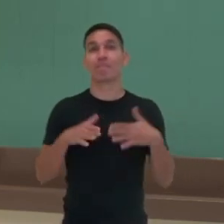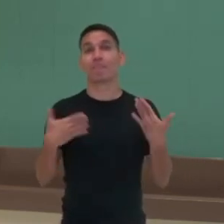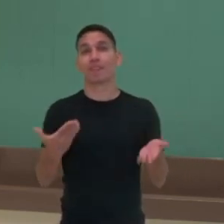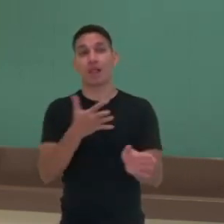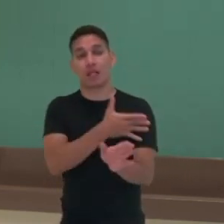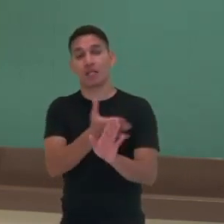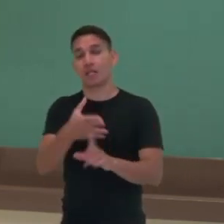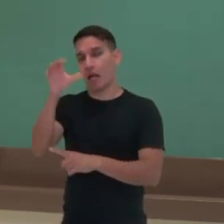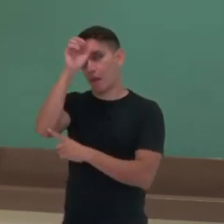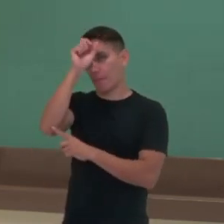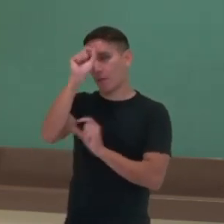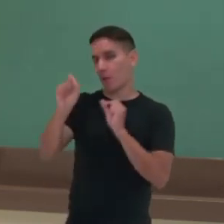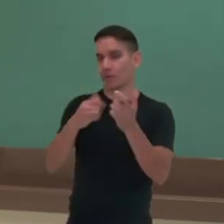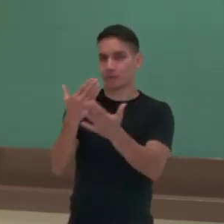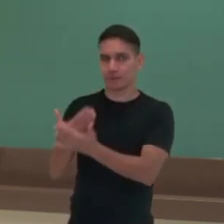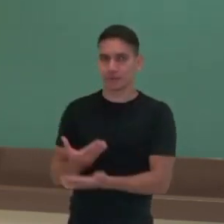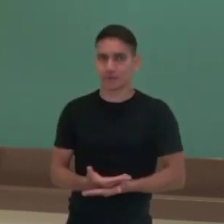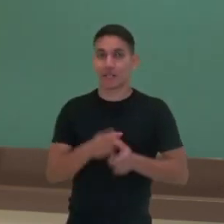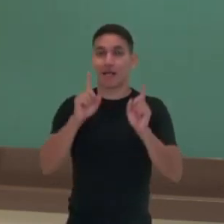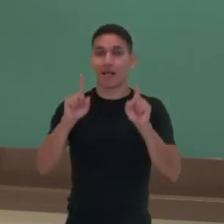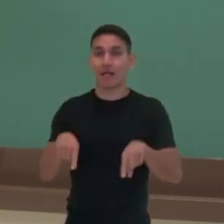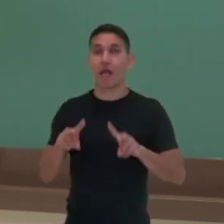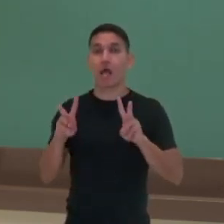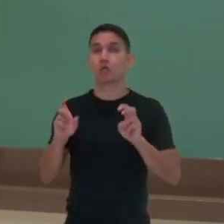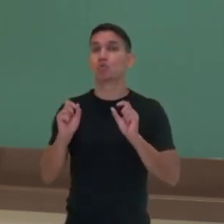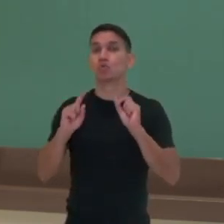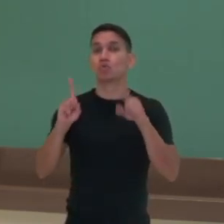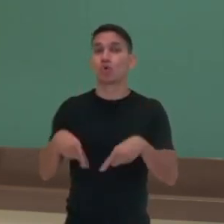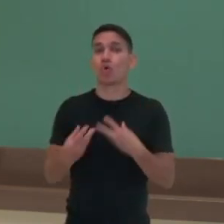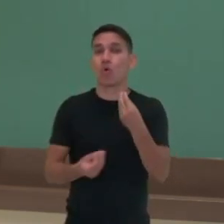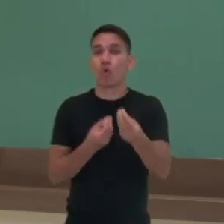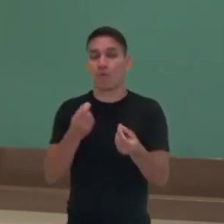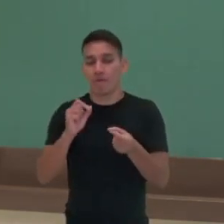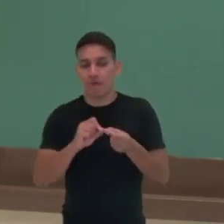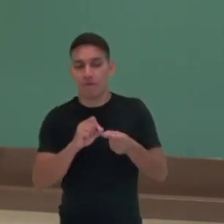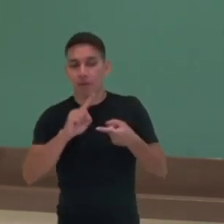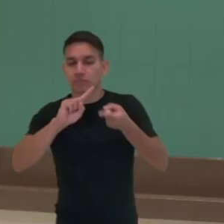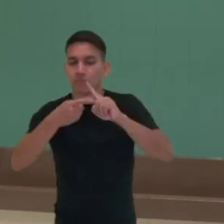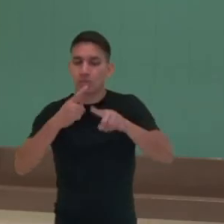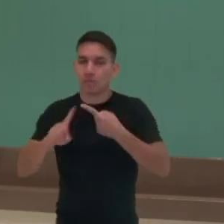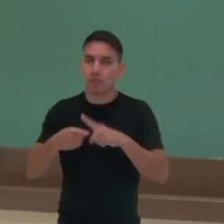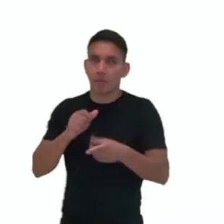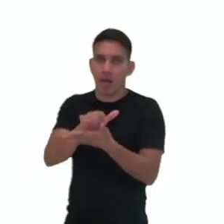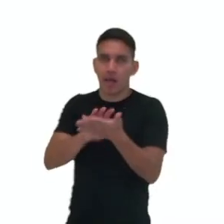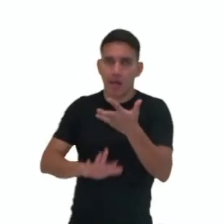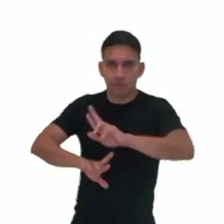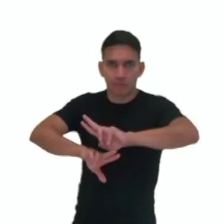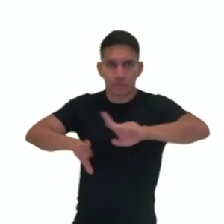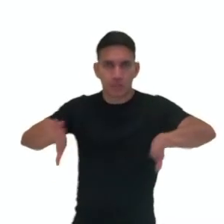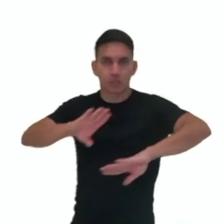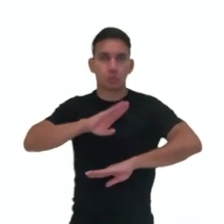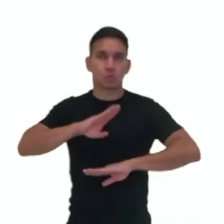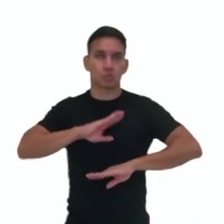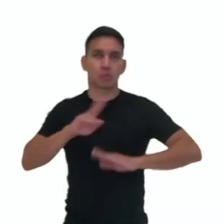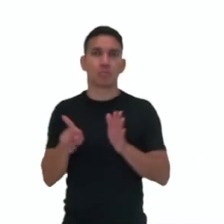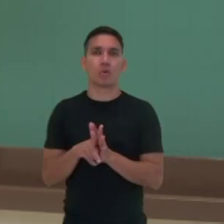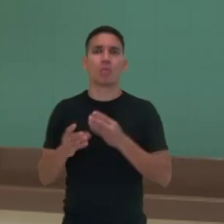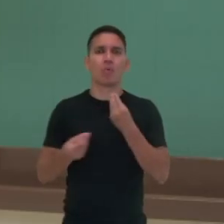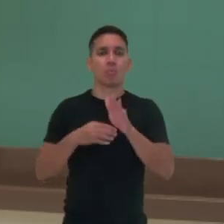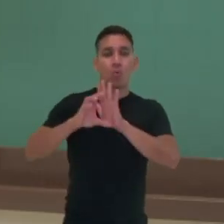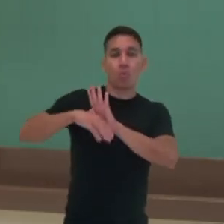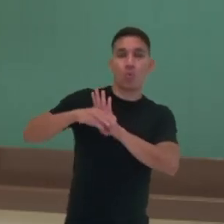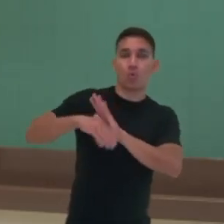Então, nesta aula, nós vimos sobre a resolução de situações e problemas, envolvendo o conceito de números